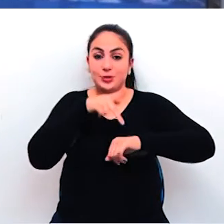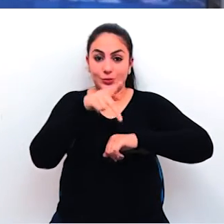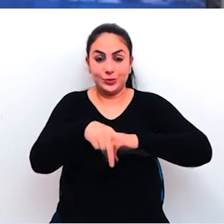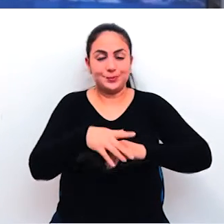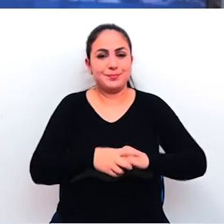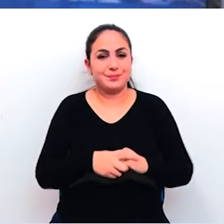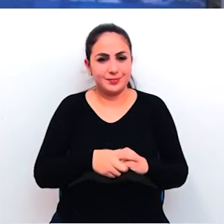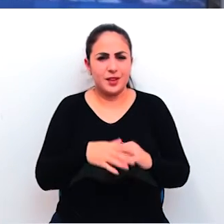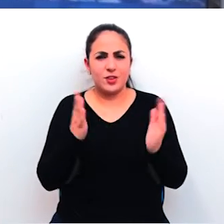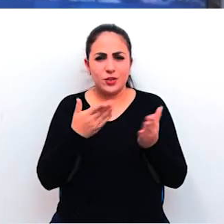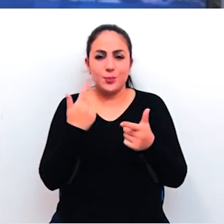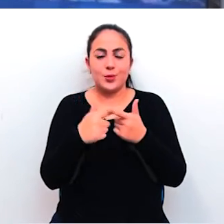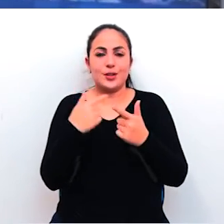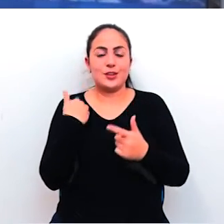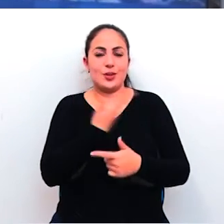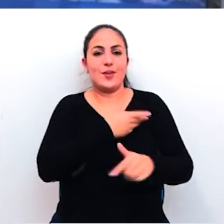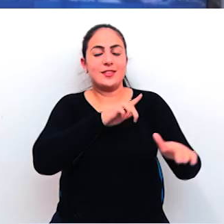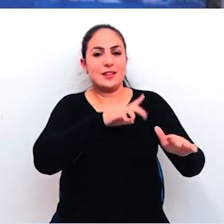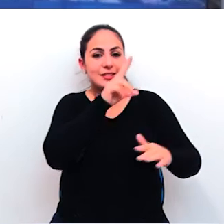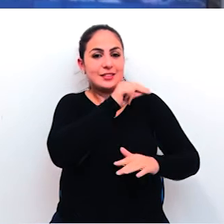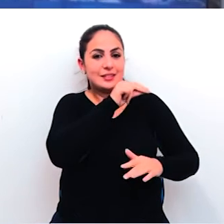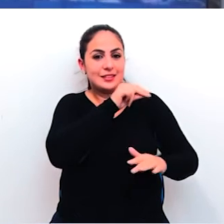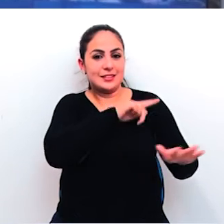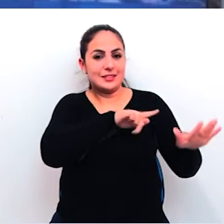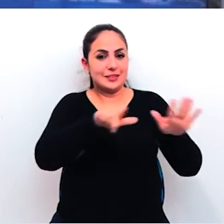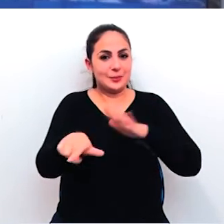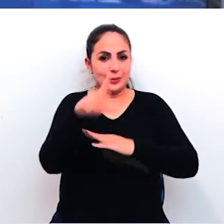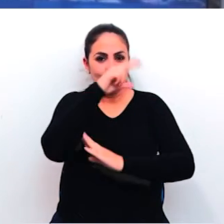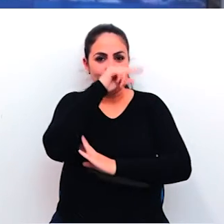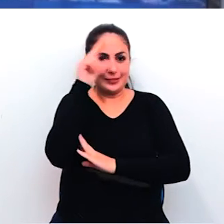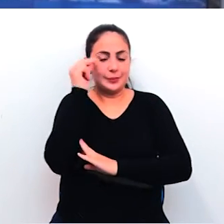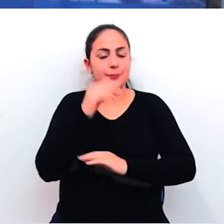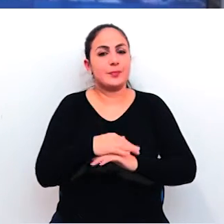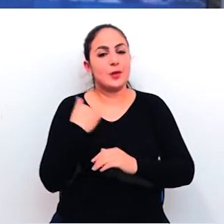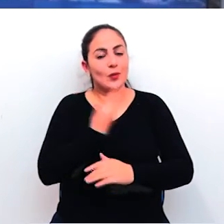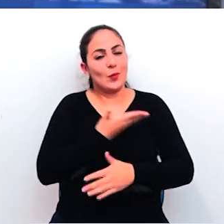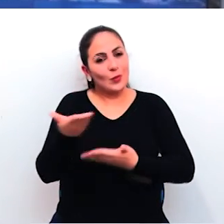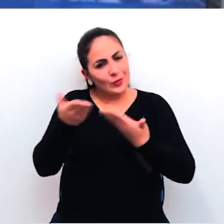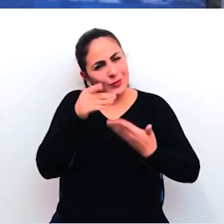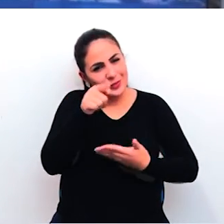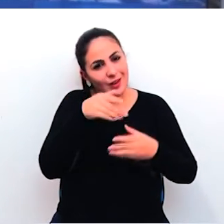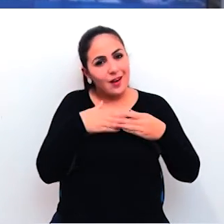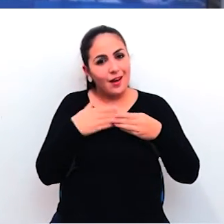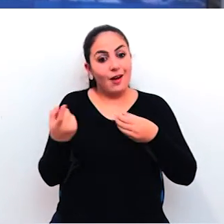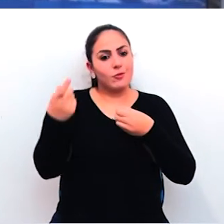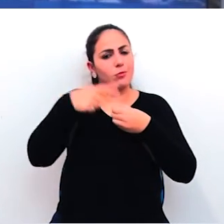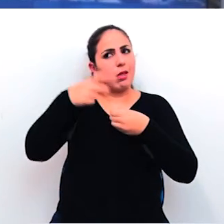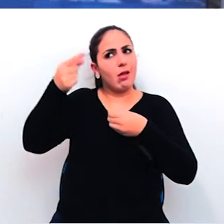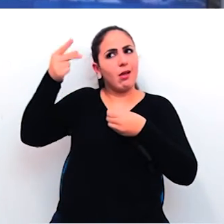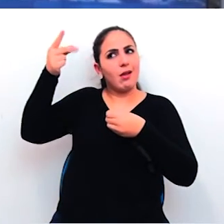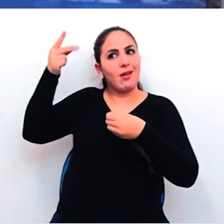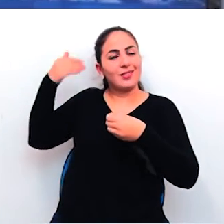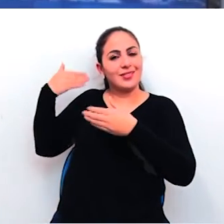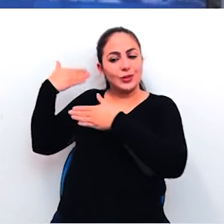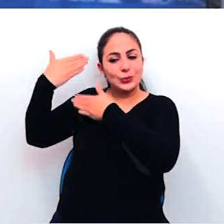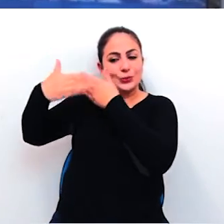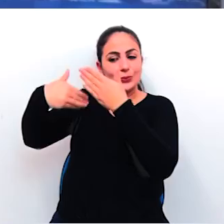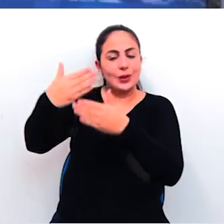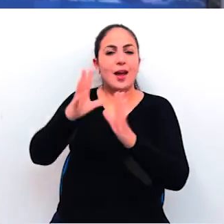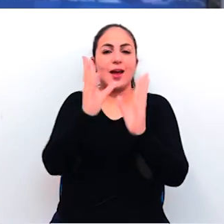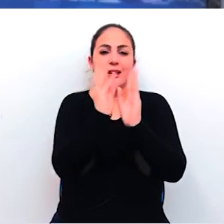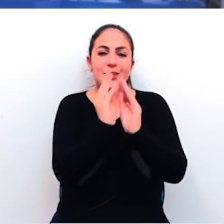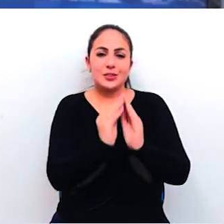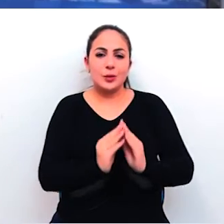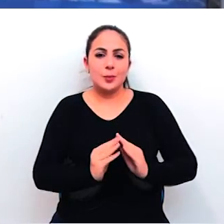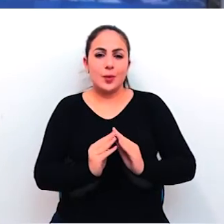de passo fundo já que estamos na semana do município por isso nós convidamos você a voltar no tempo